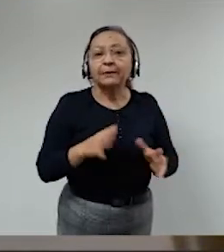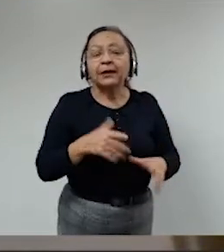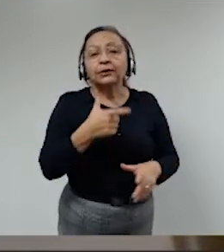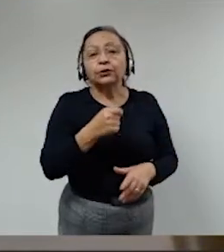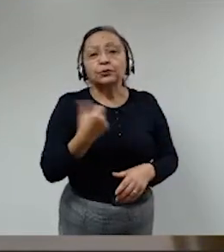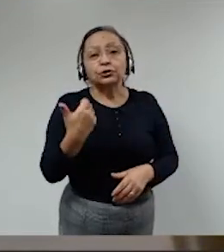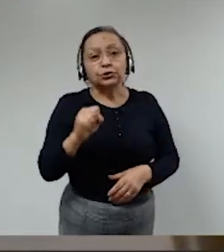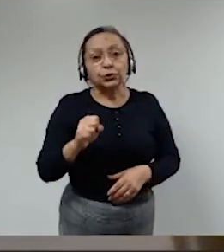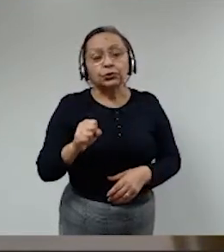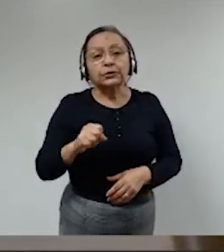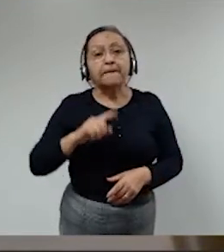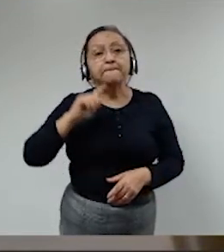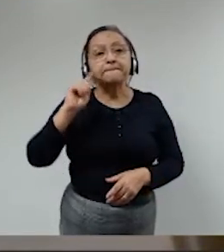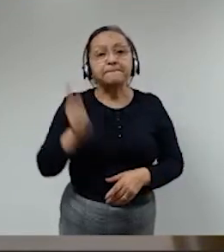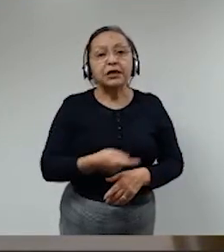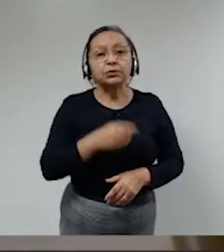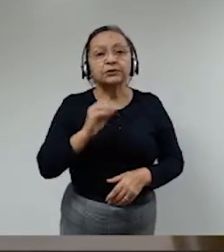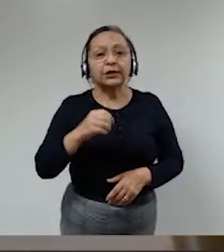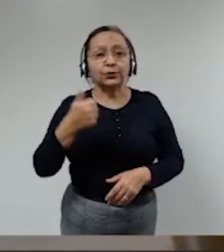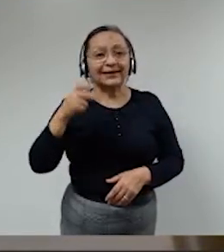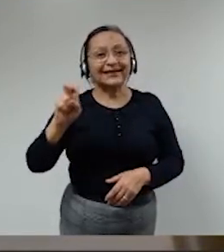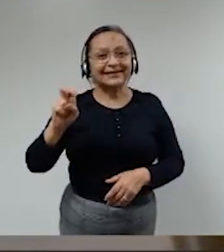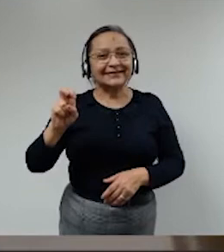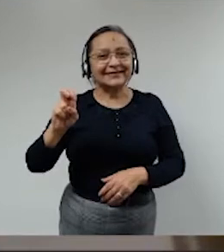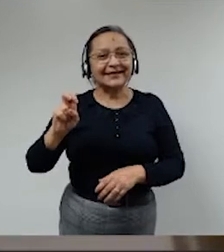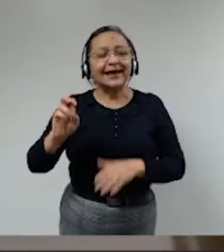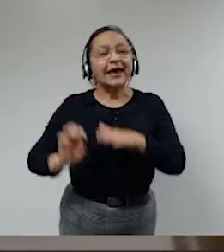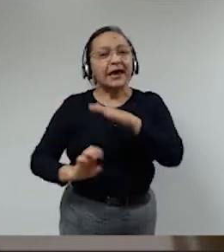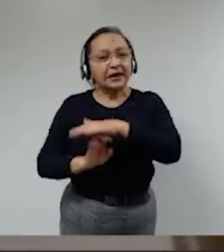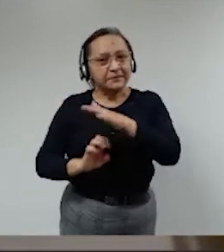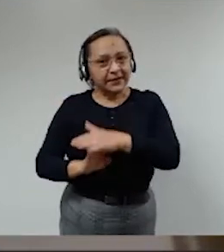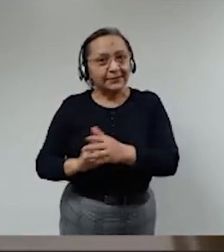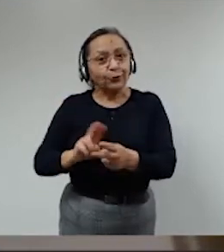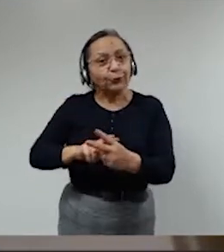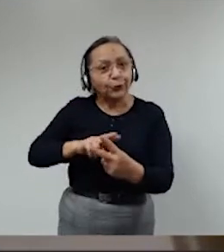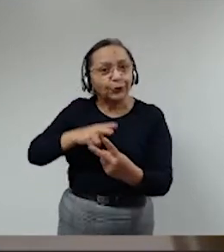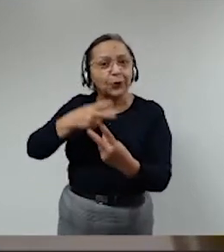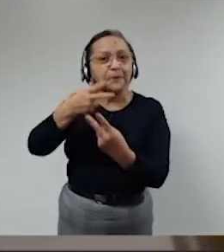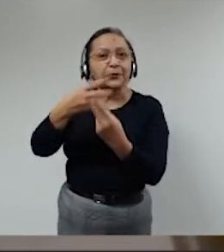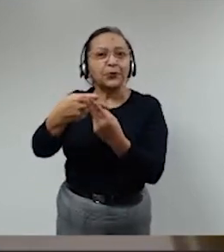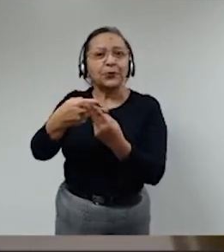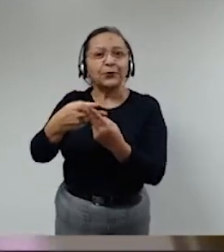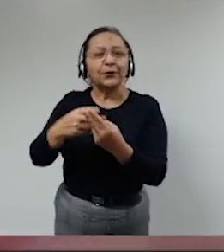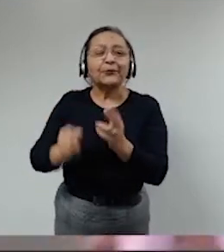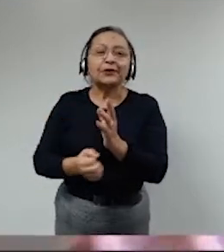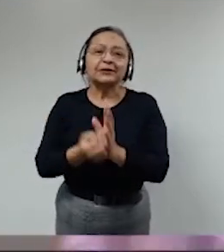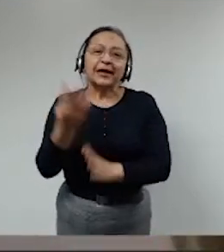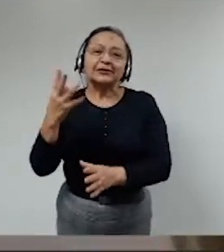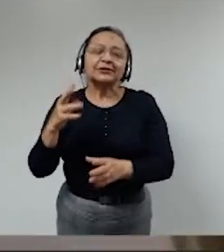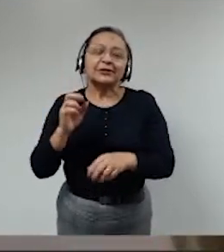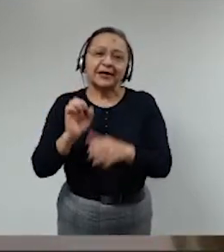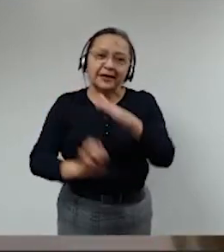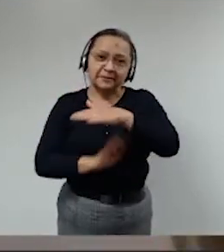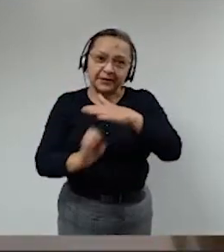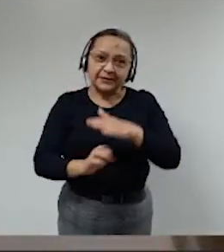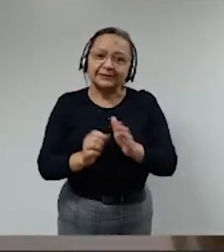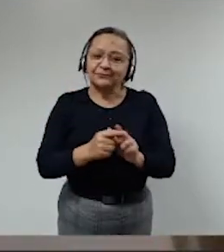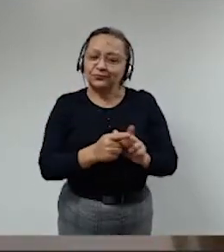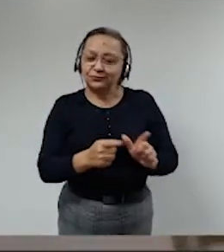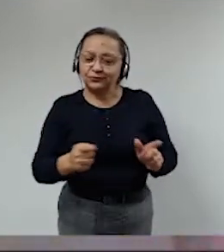tinha 1.015. Então, você praticamente, você mais que dobrou a quantidade de empresas produzidas no período de vigência dessa